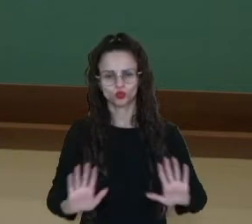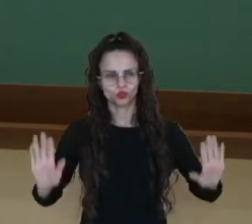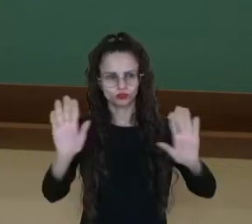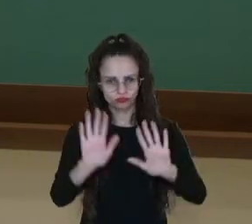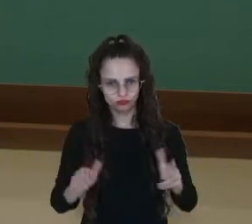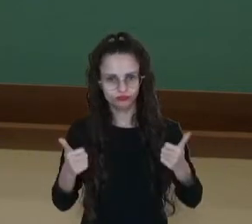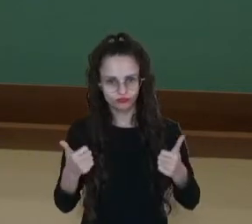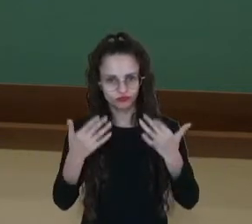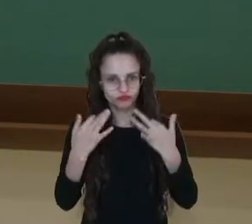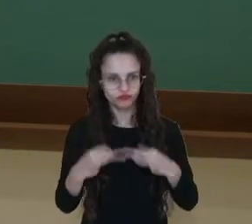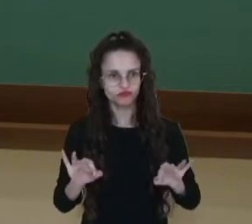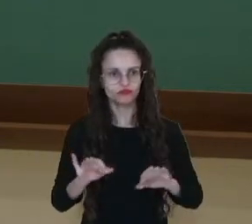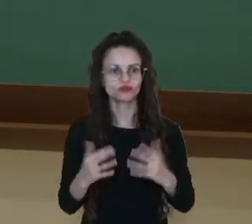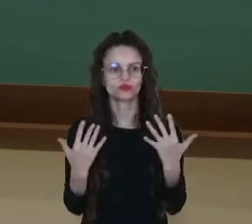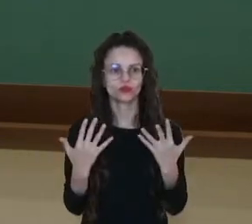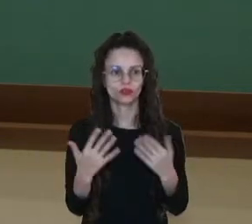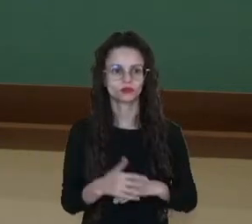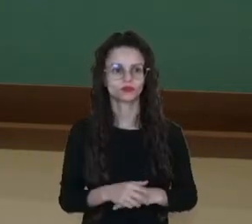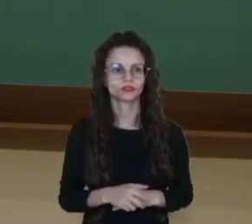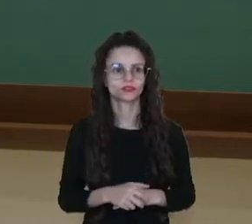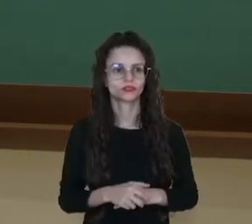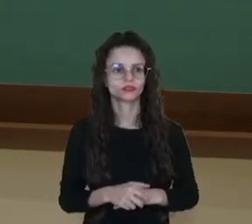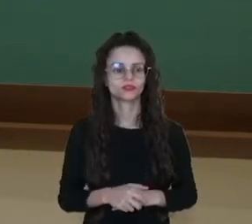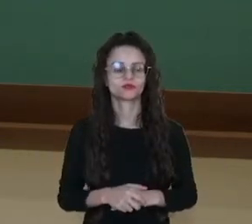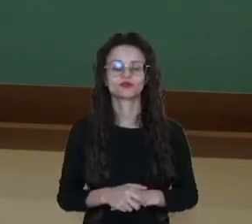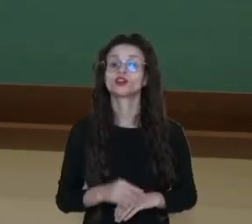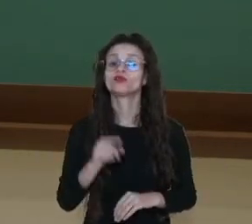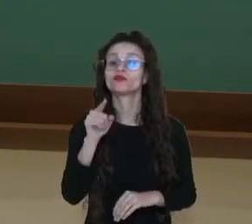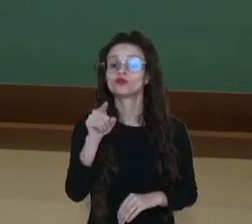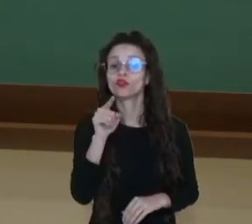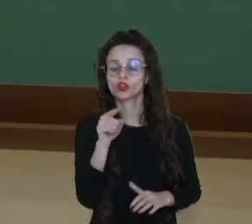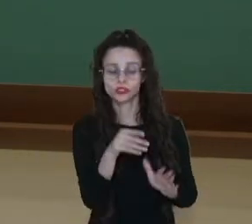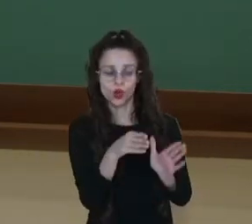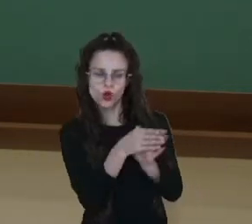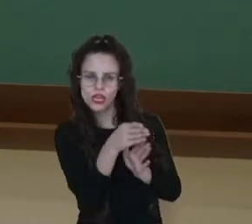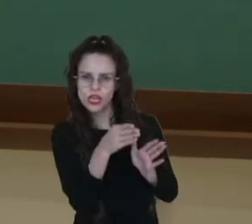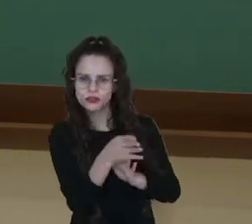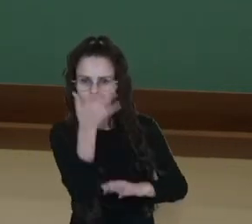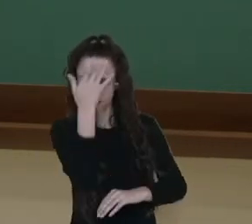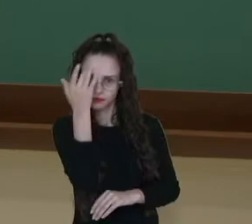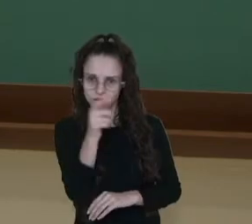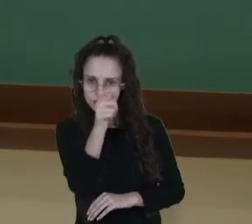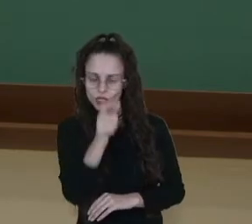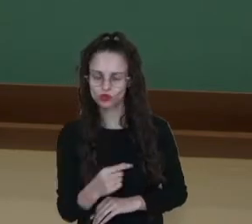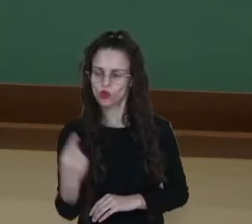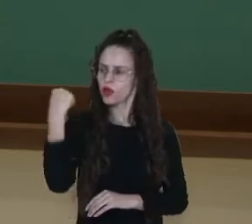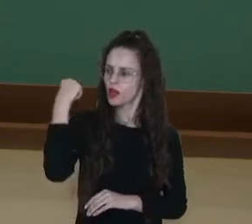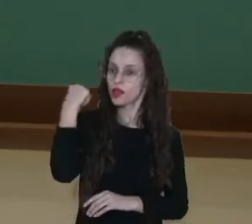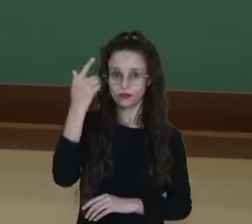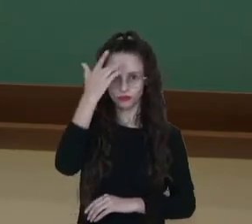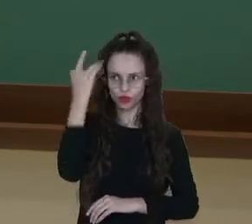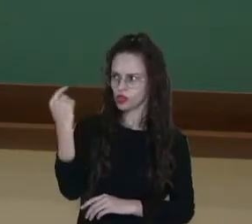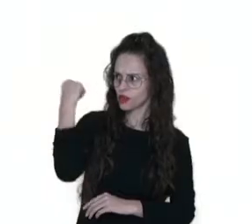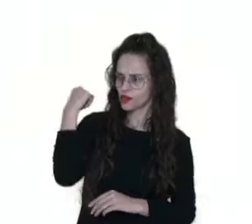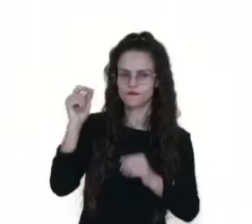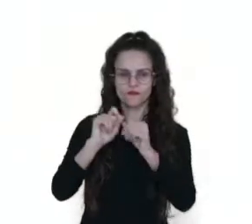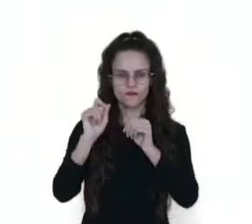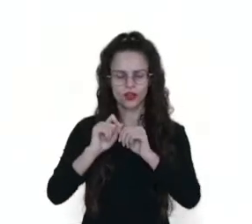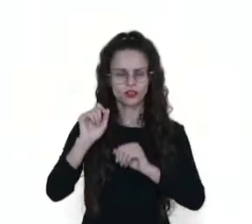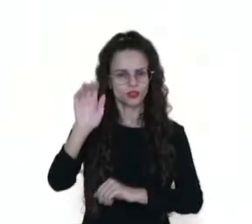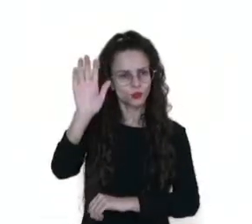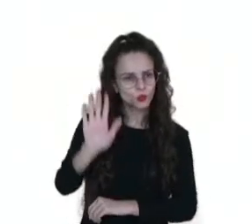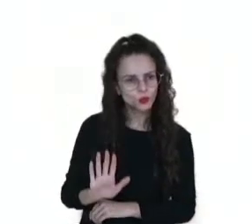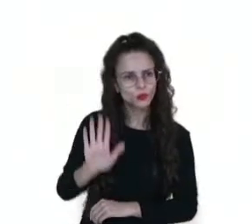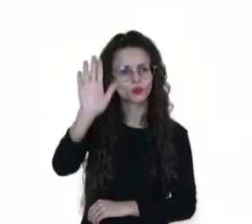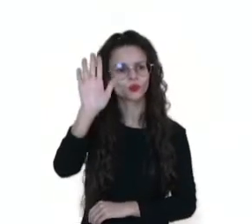baixo, né, com as mãos. E você vai ali orientando, né, a pessoa que está fazendo a deslizar